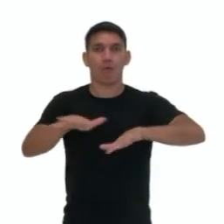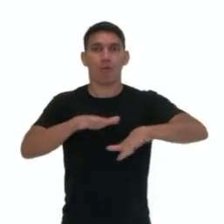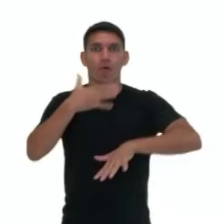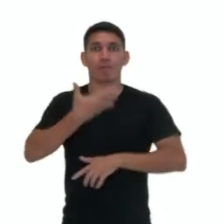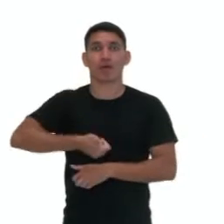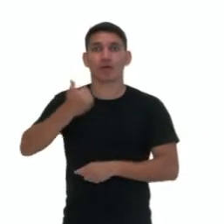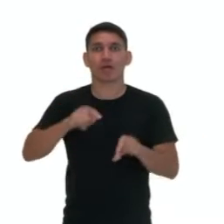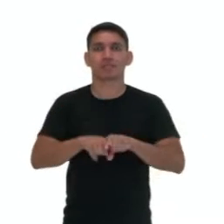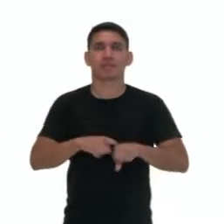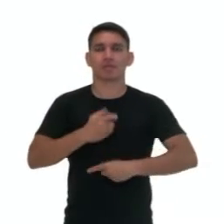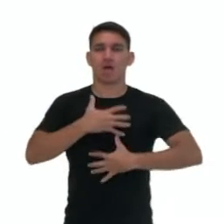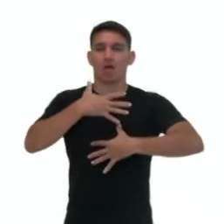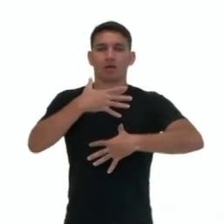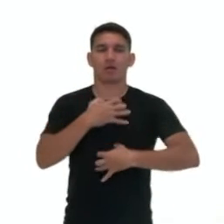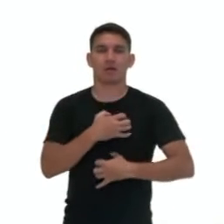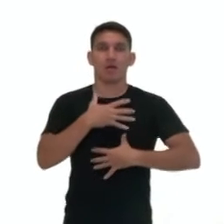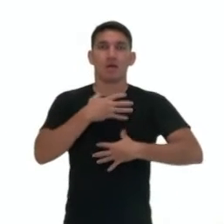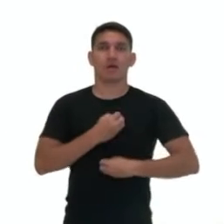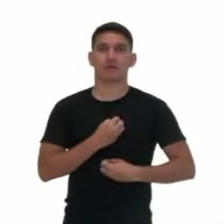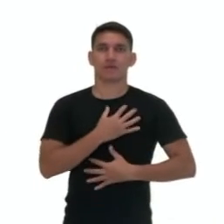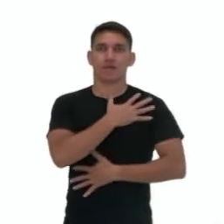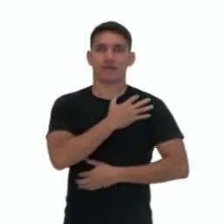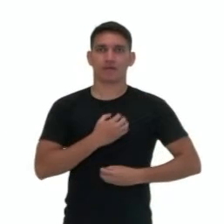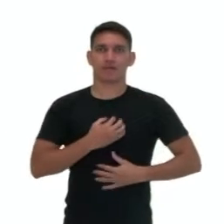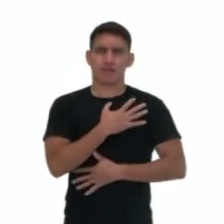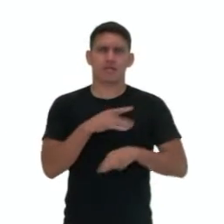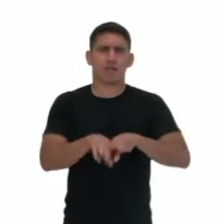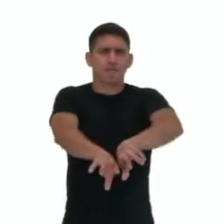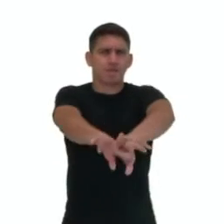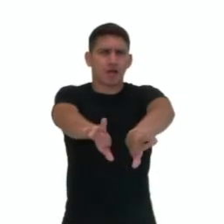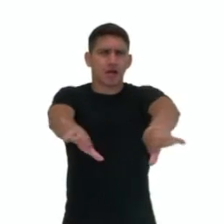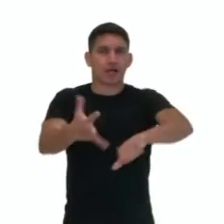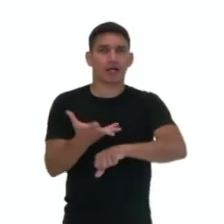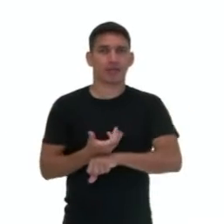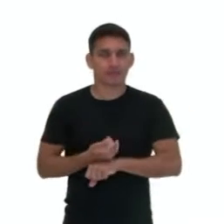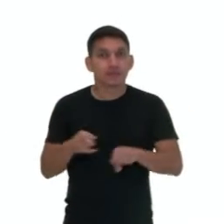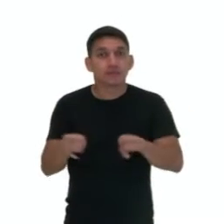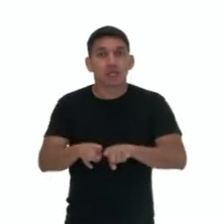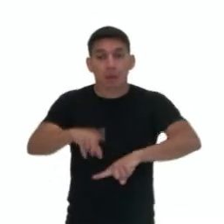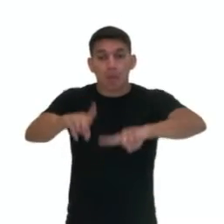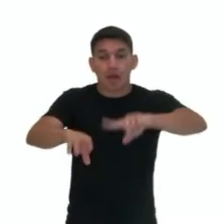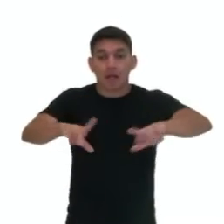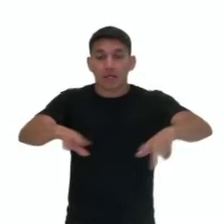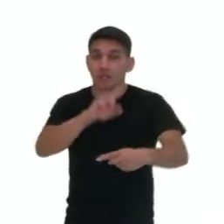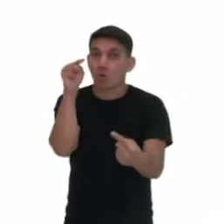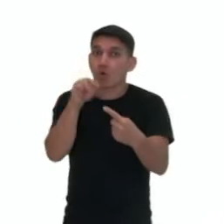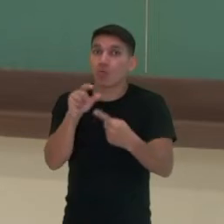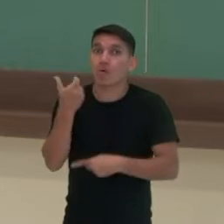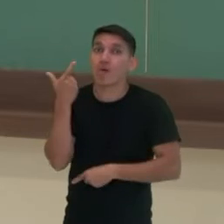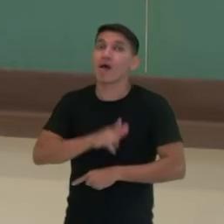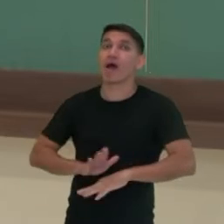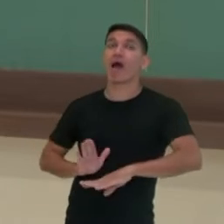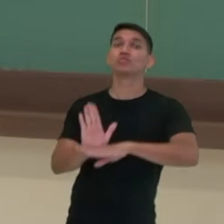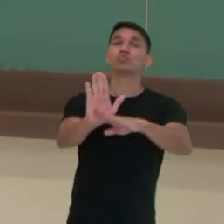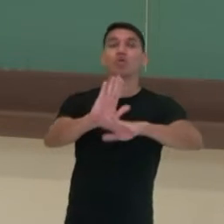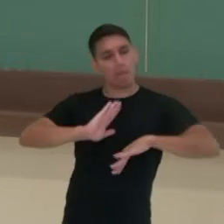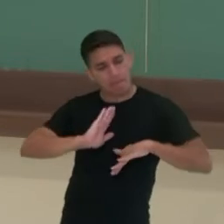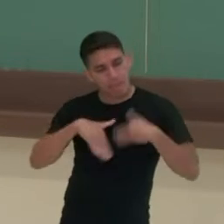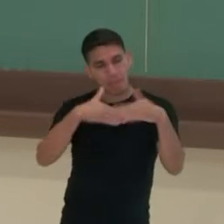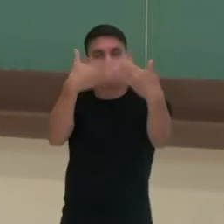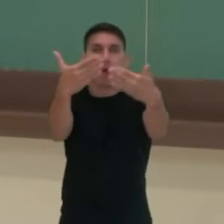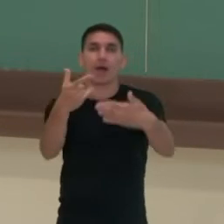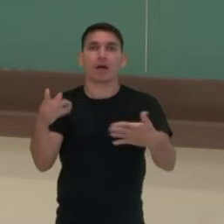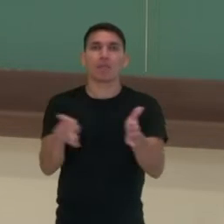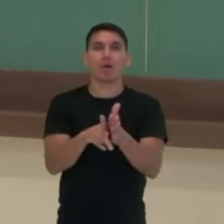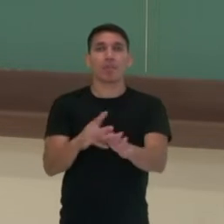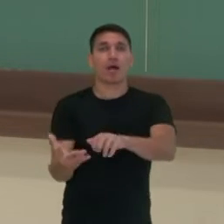capacidade cardiorrespiratória, entre outras aptidões físicas. Os aparelhos da ginástica têm o objetivo de auxiliar o desenvolvimento